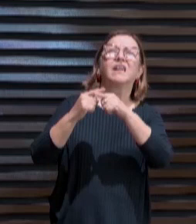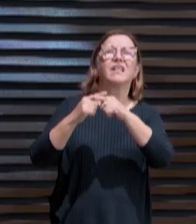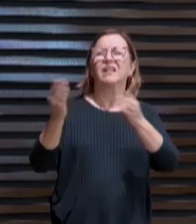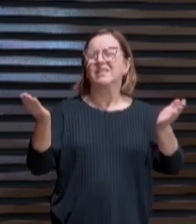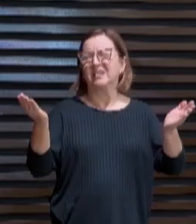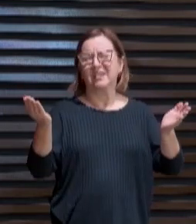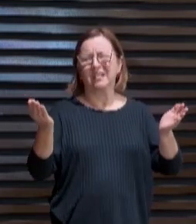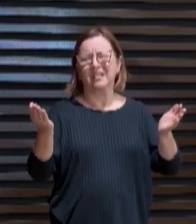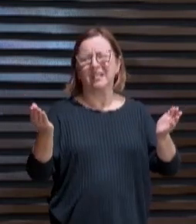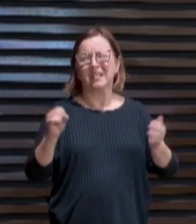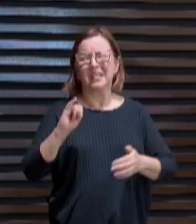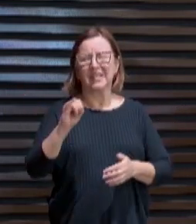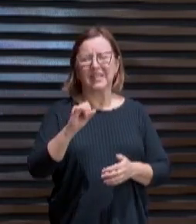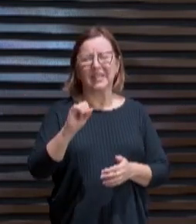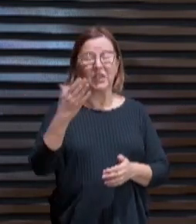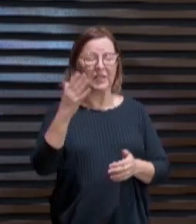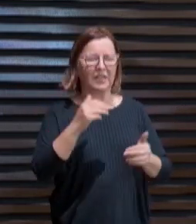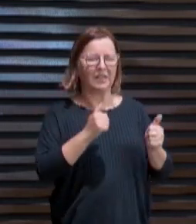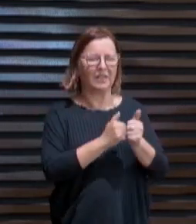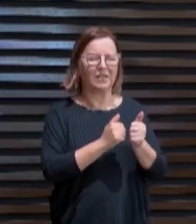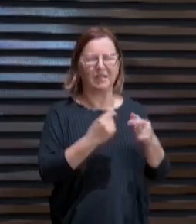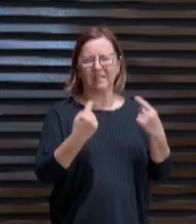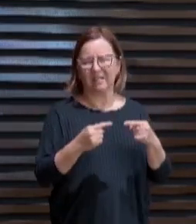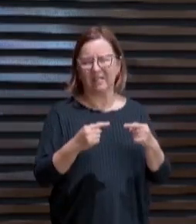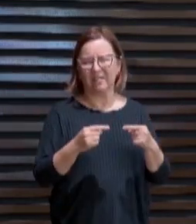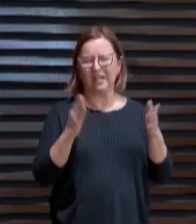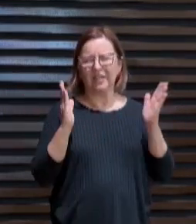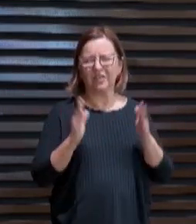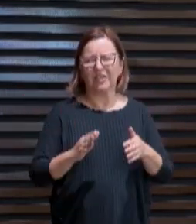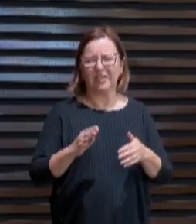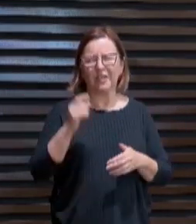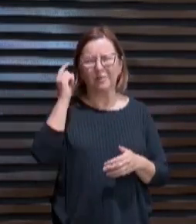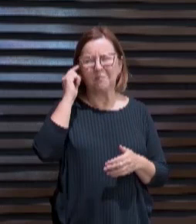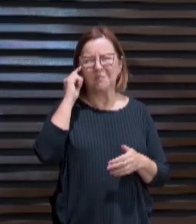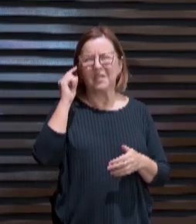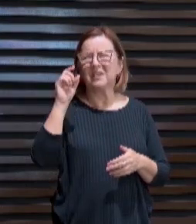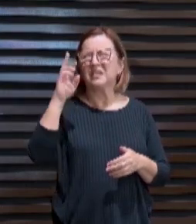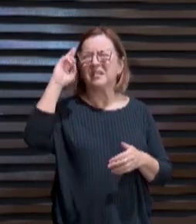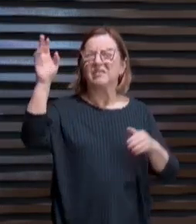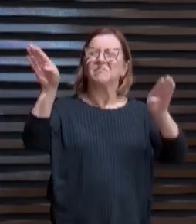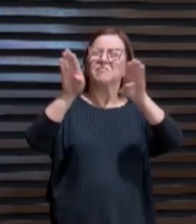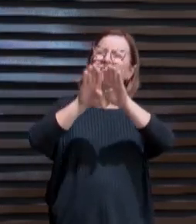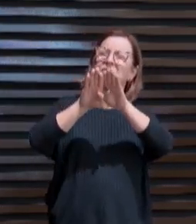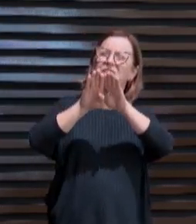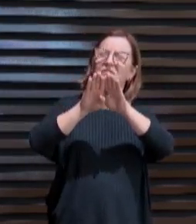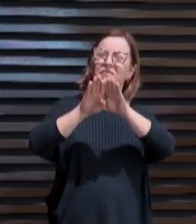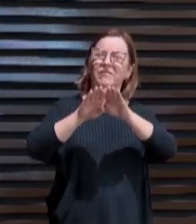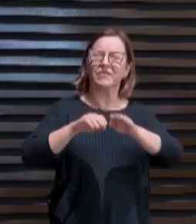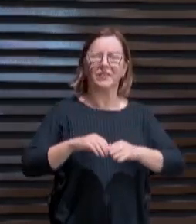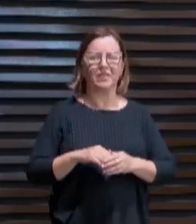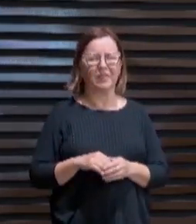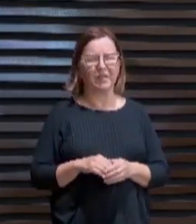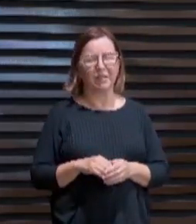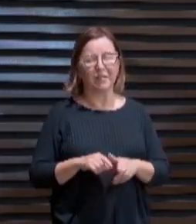por uma perseguição por causa de Ti, a gente logo já pensa que o Senhor está fechando porta, que é isso, que é aquilo, nós procuramos racionalizar, meu Pai, mas a